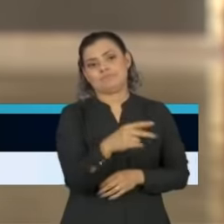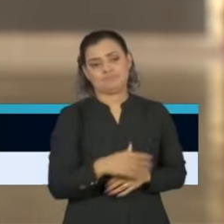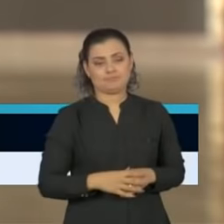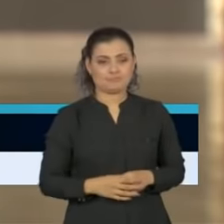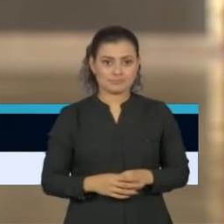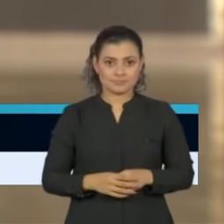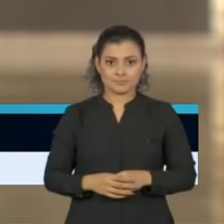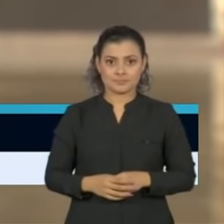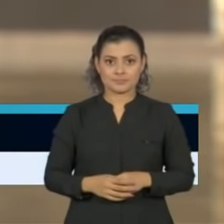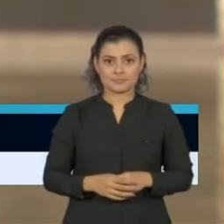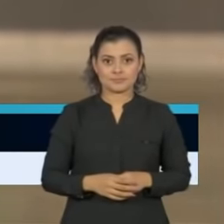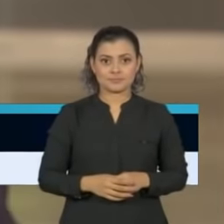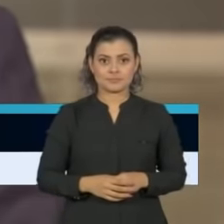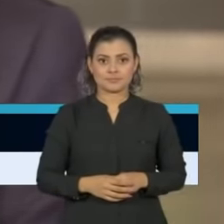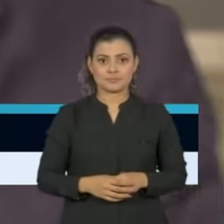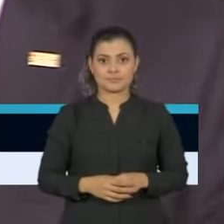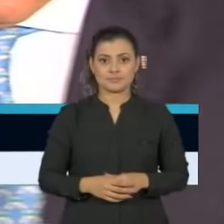pergunta. German.